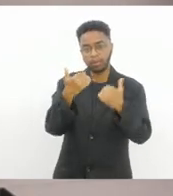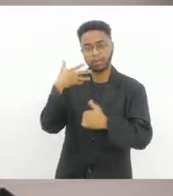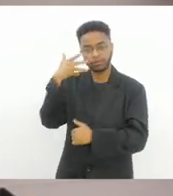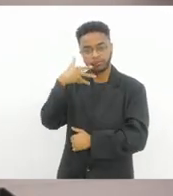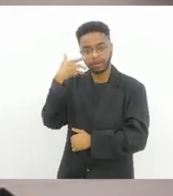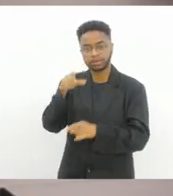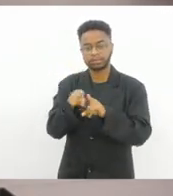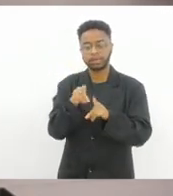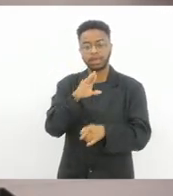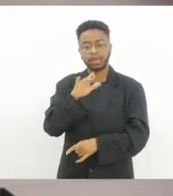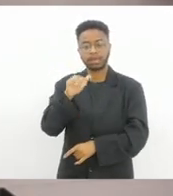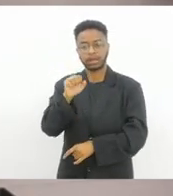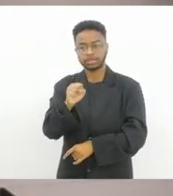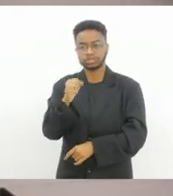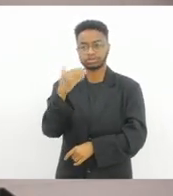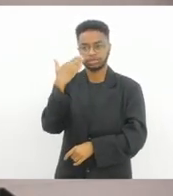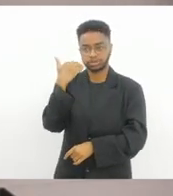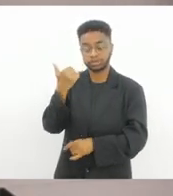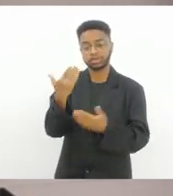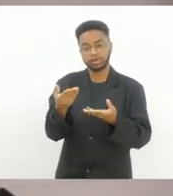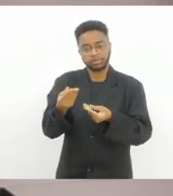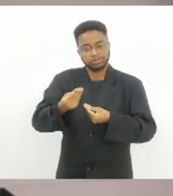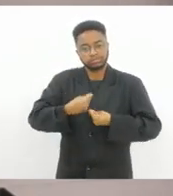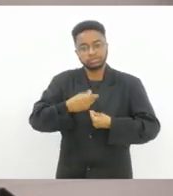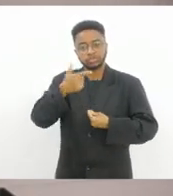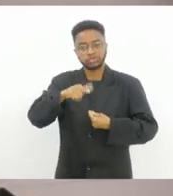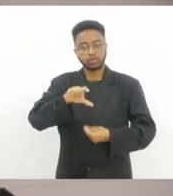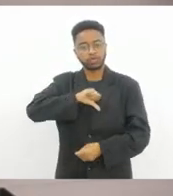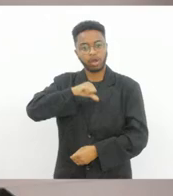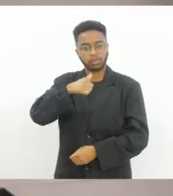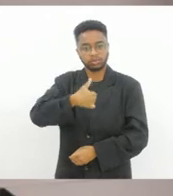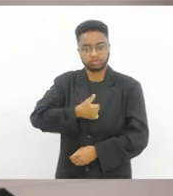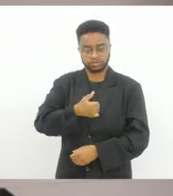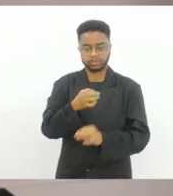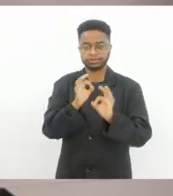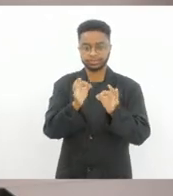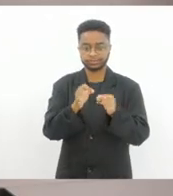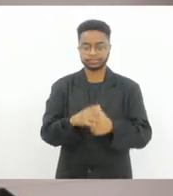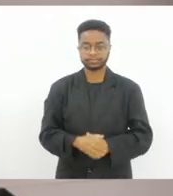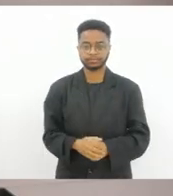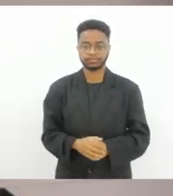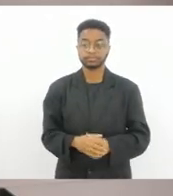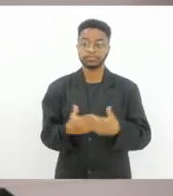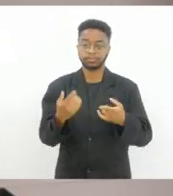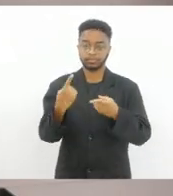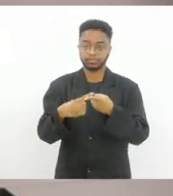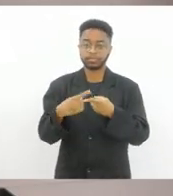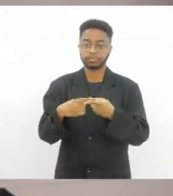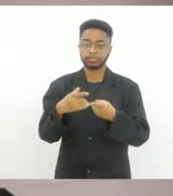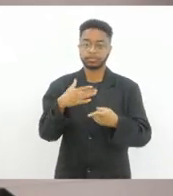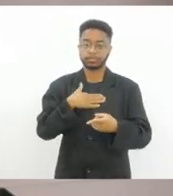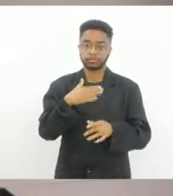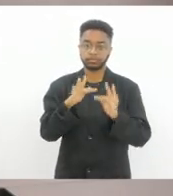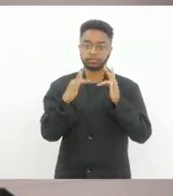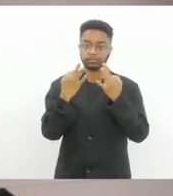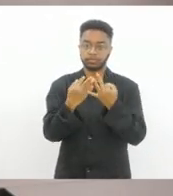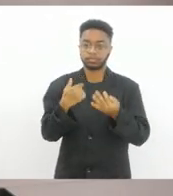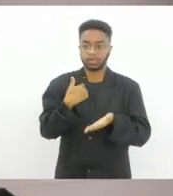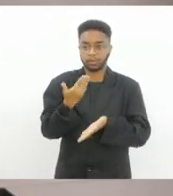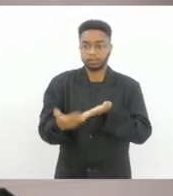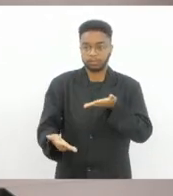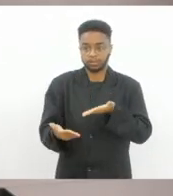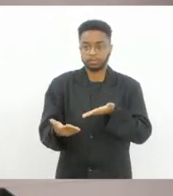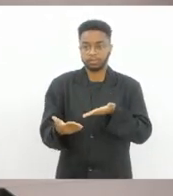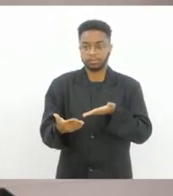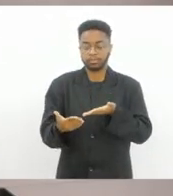falar. E isso foi me devolvendo a minha autoestima, né? E até porque eu tinha perdido minha família pela questão